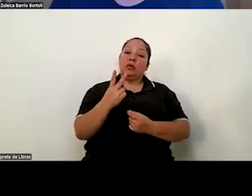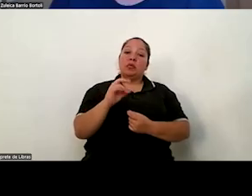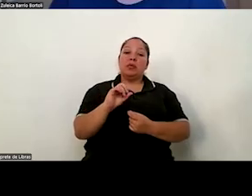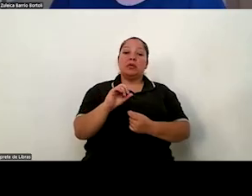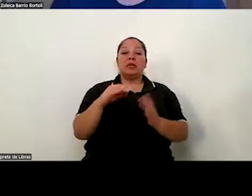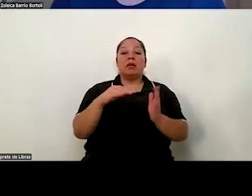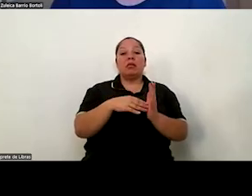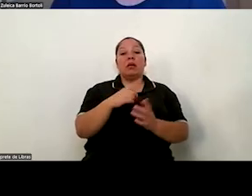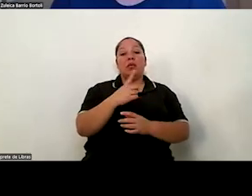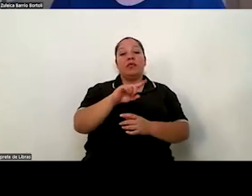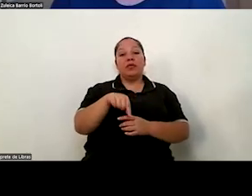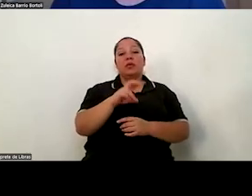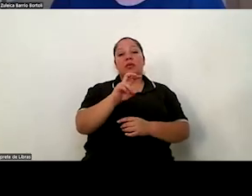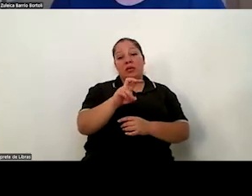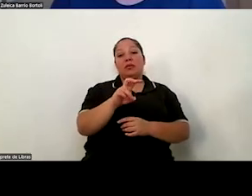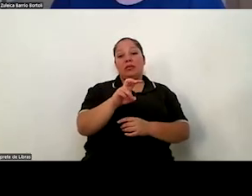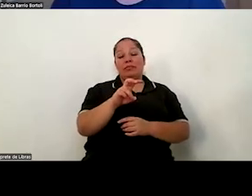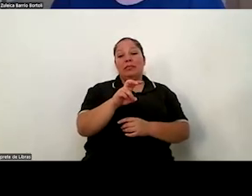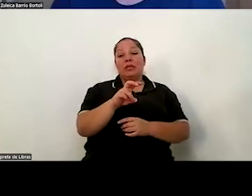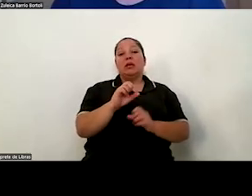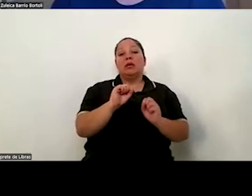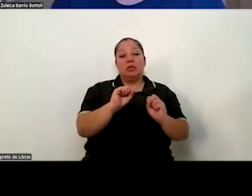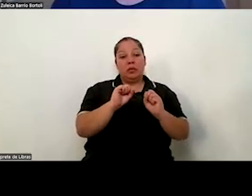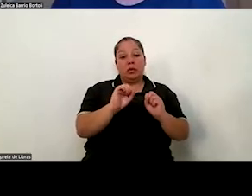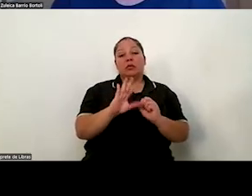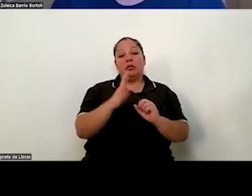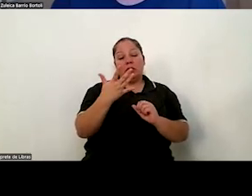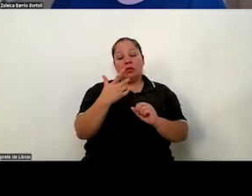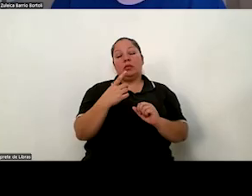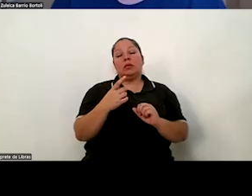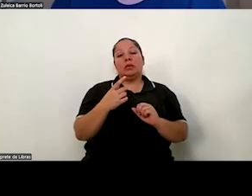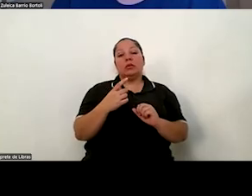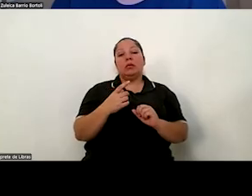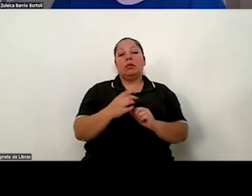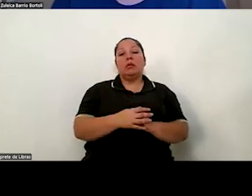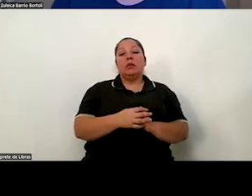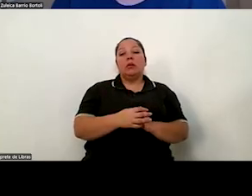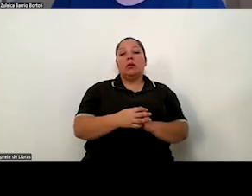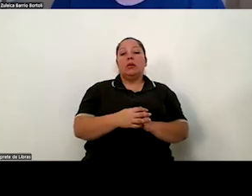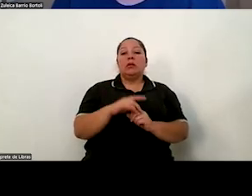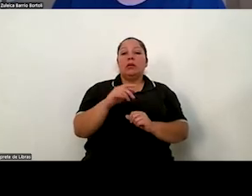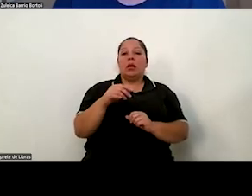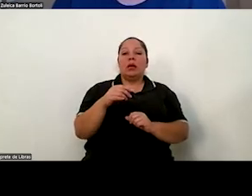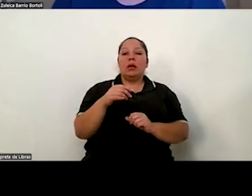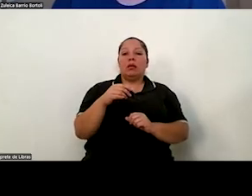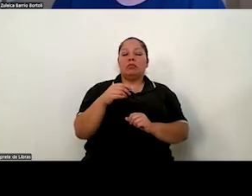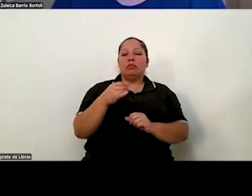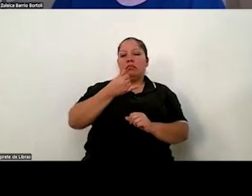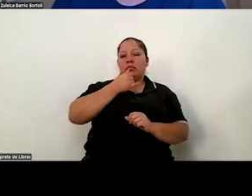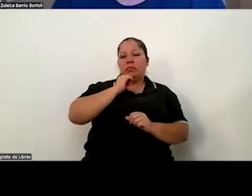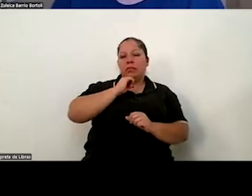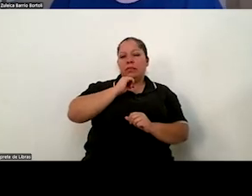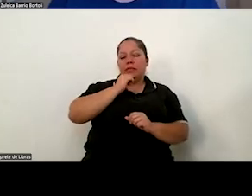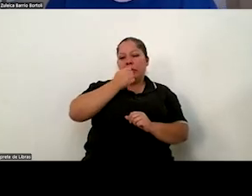tá? Então, lembrando que o corpo ele metaboliza o etanol e o metabólito carcinogênico, que é acetaldeído,